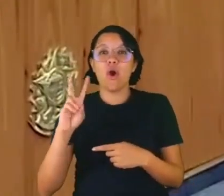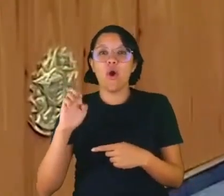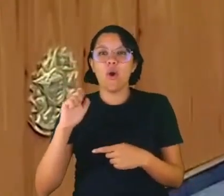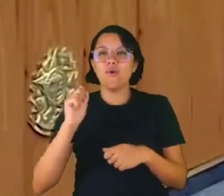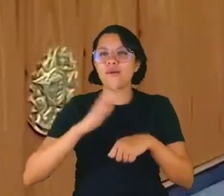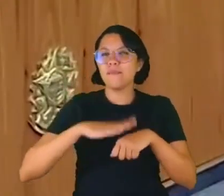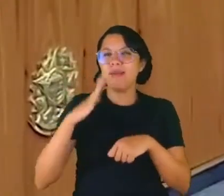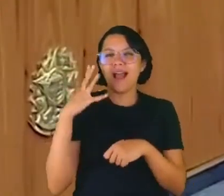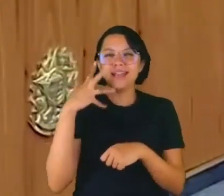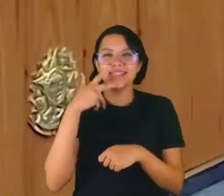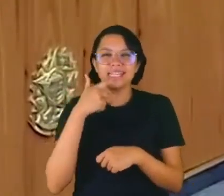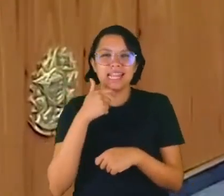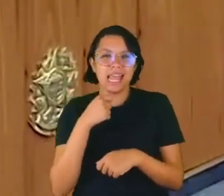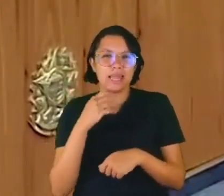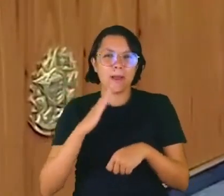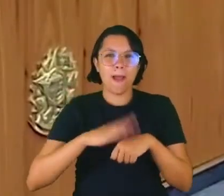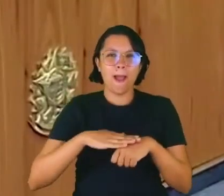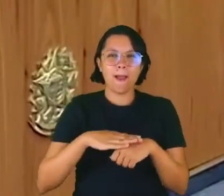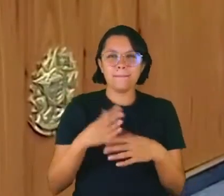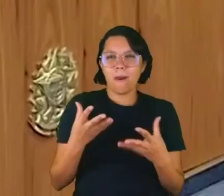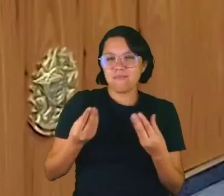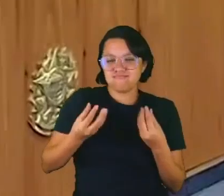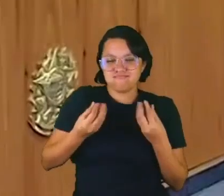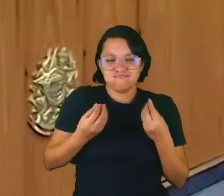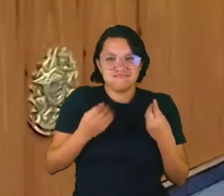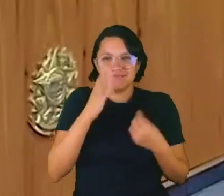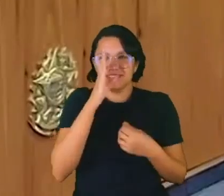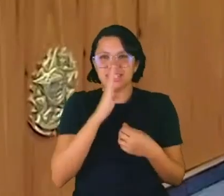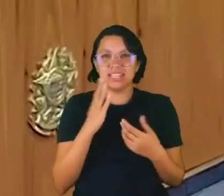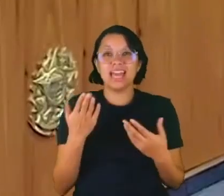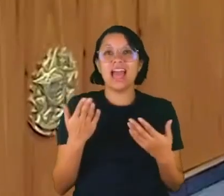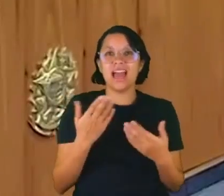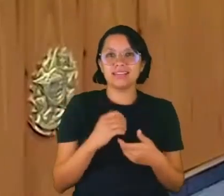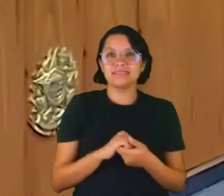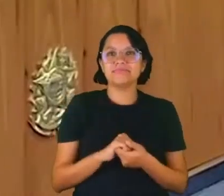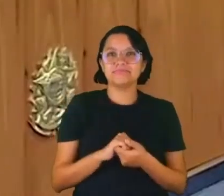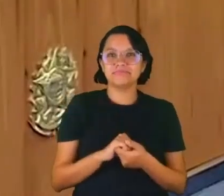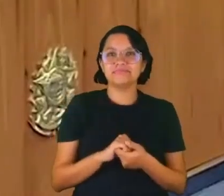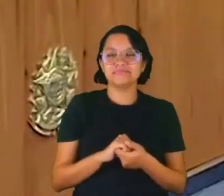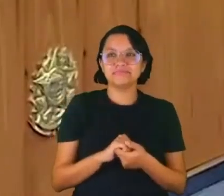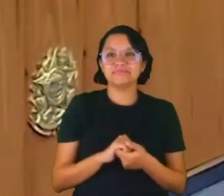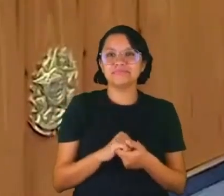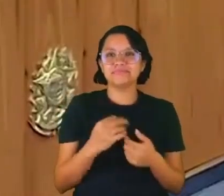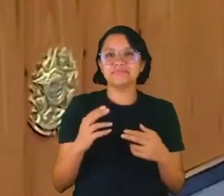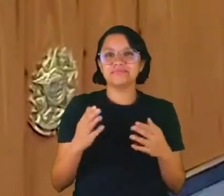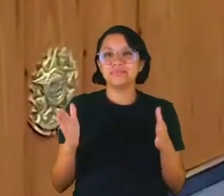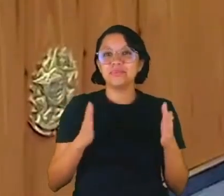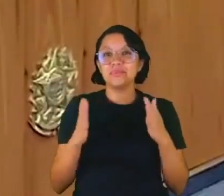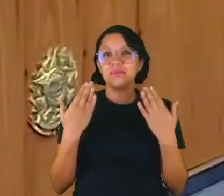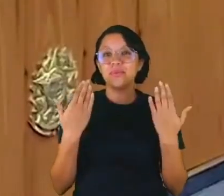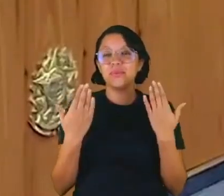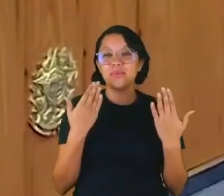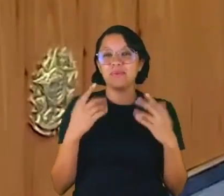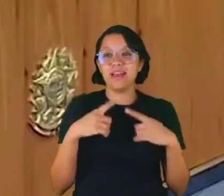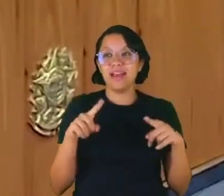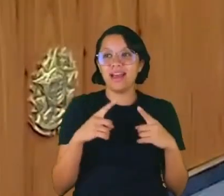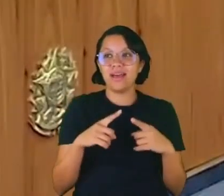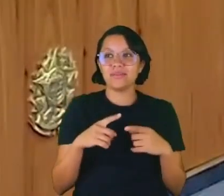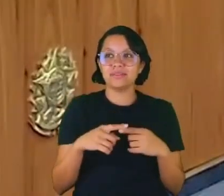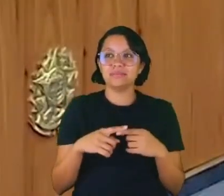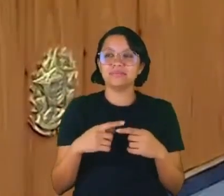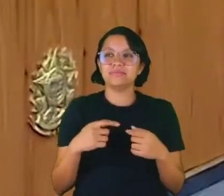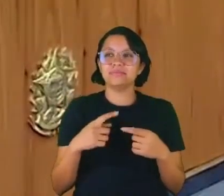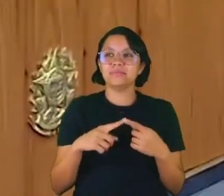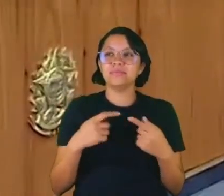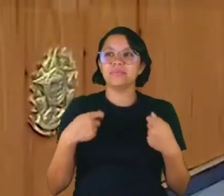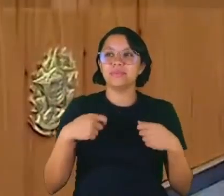Faltou coisa mais cheia de graça. Pois é. É sensacional, né? Deve ter sido desenvolvido. Ninguém de